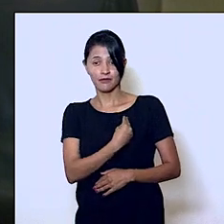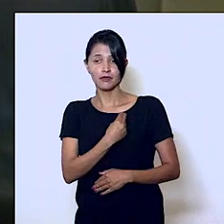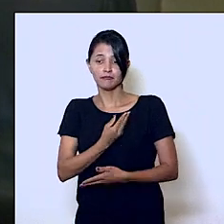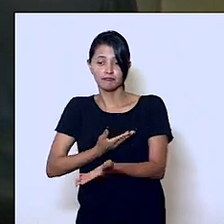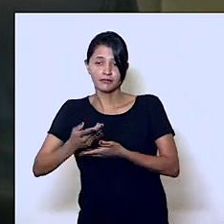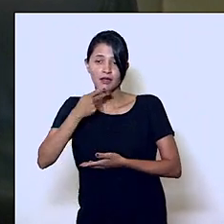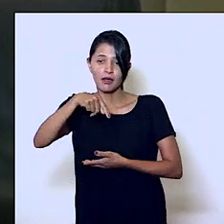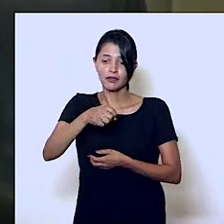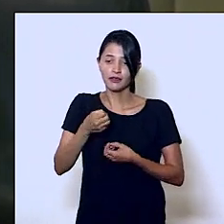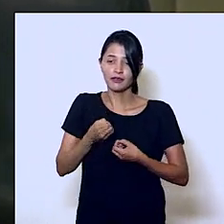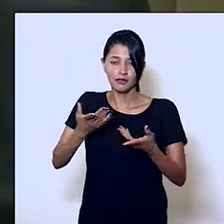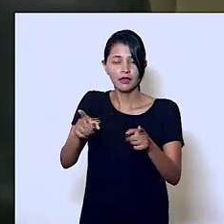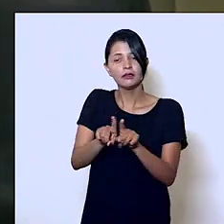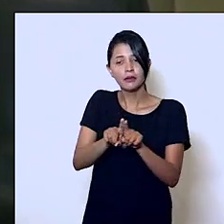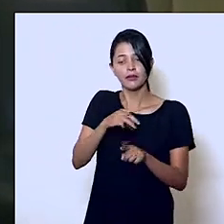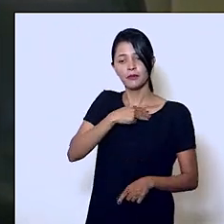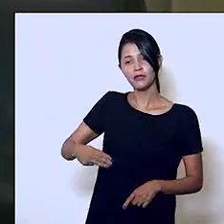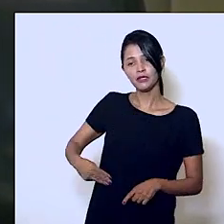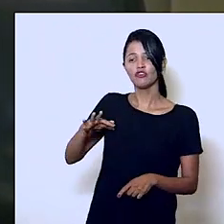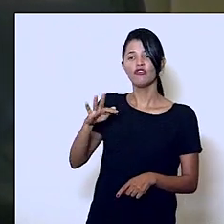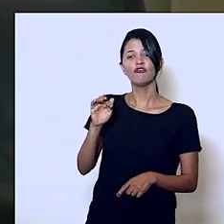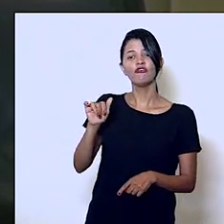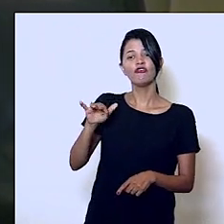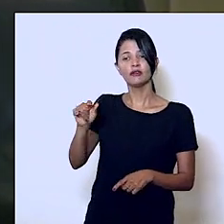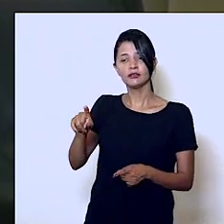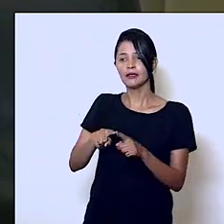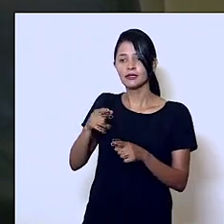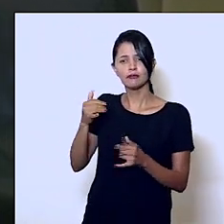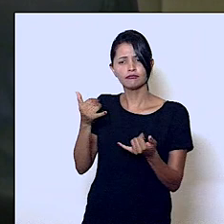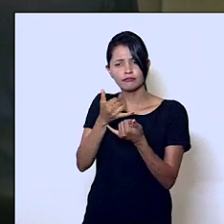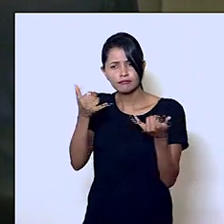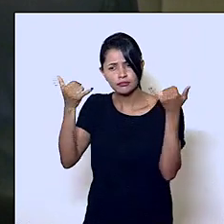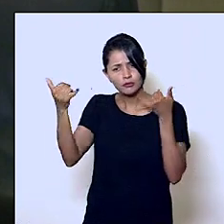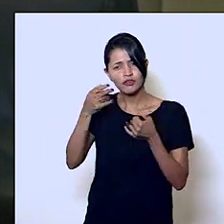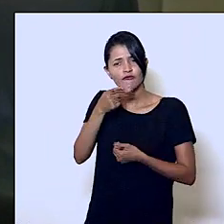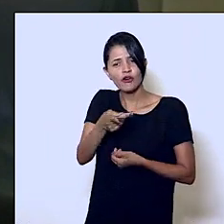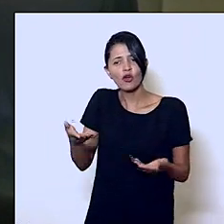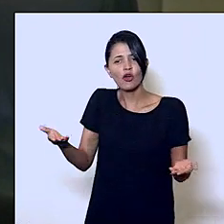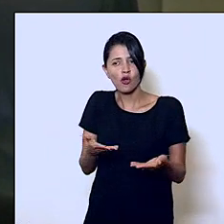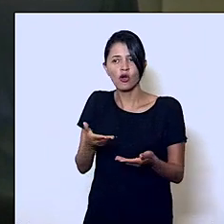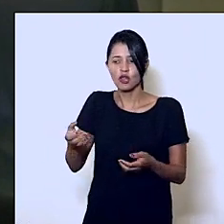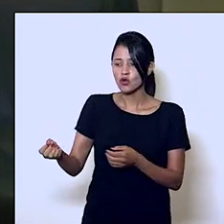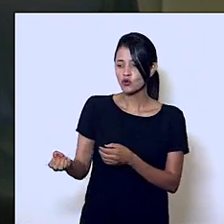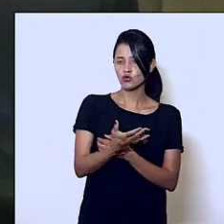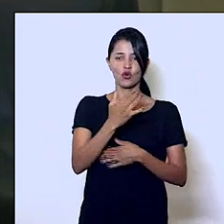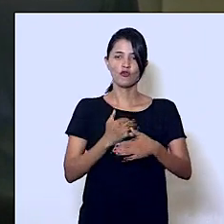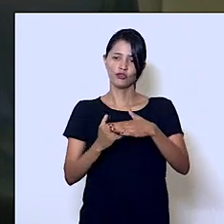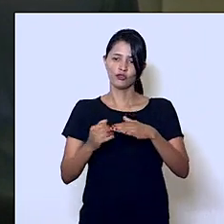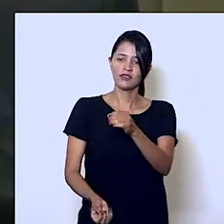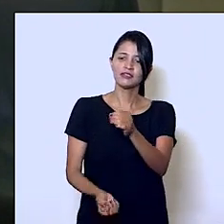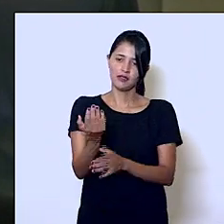França, por essa notícia que acaba de nos dar sobre o novo instituto a ser criado no âmbito da Apex